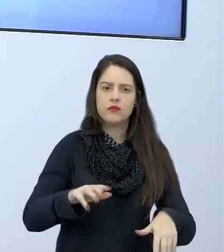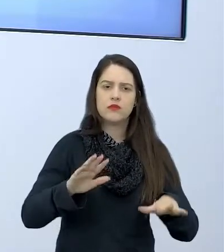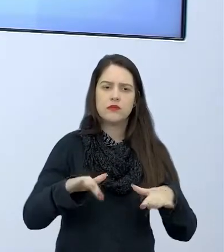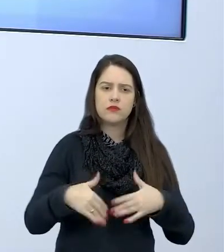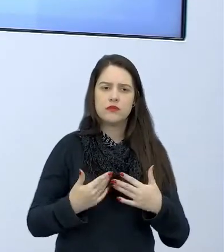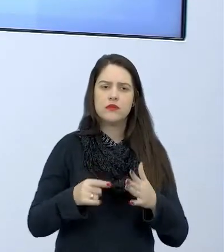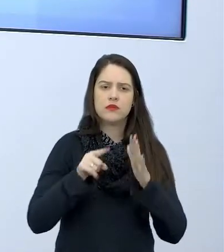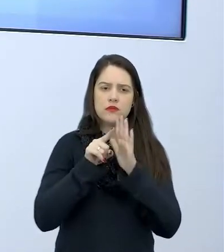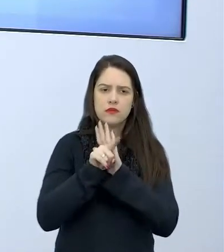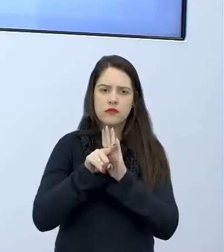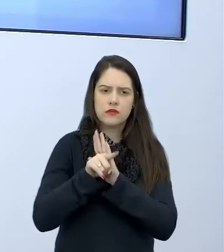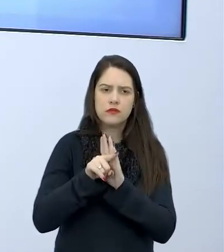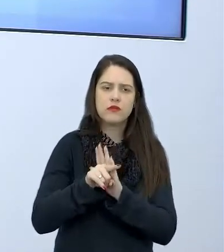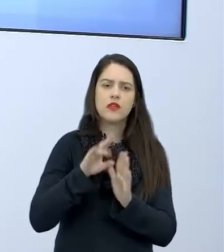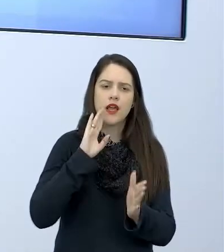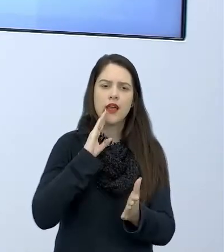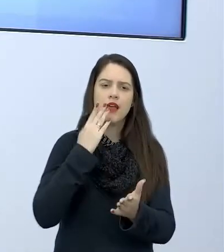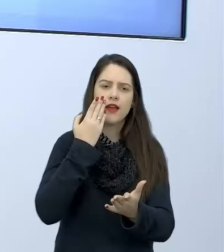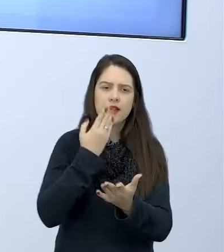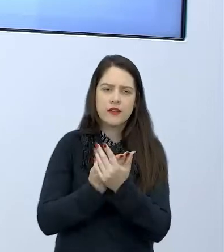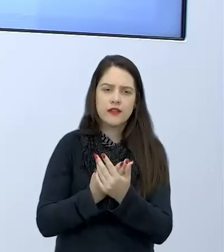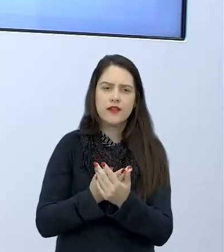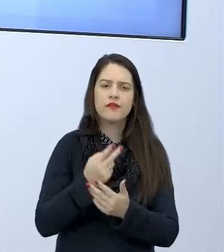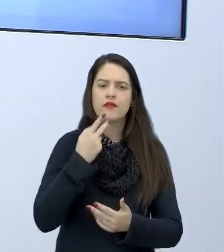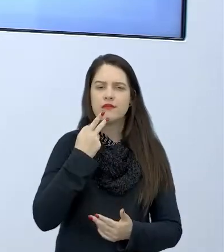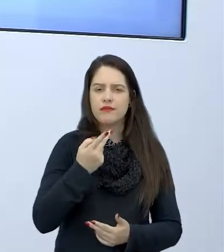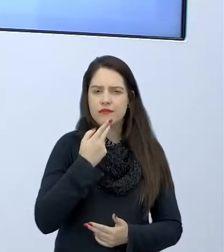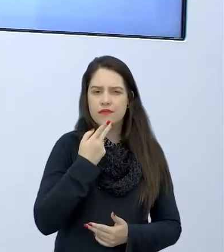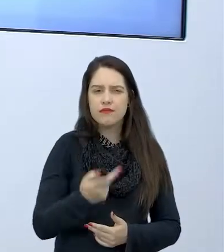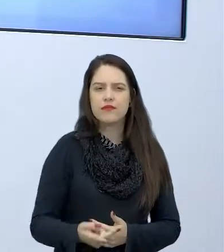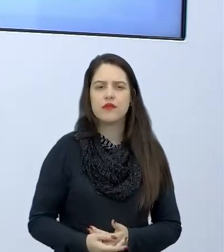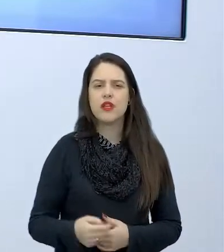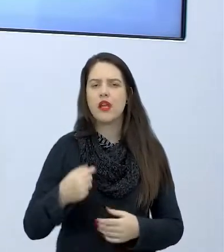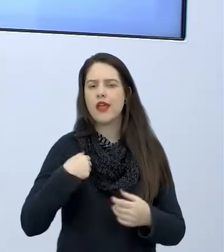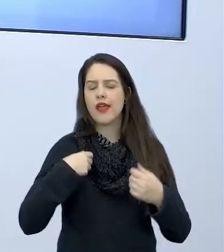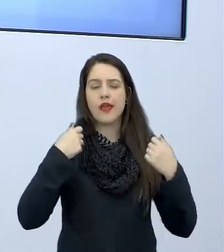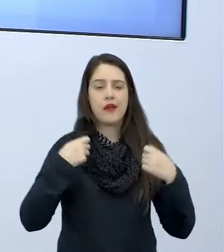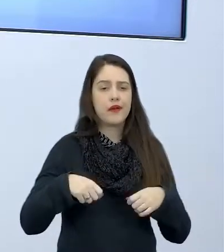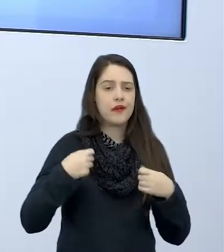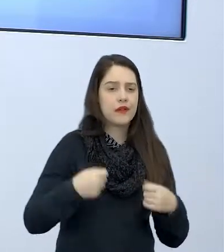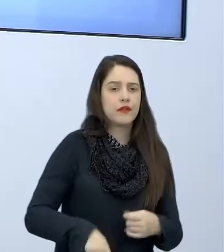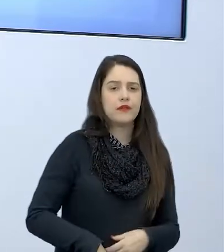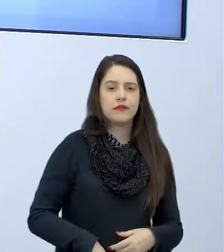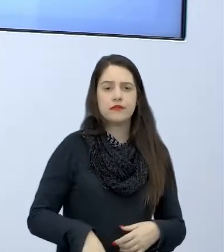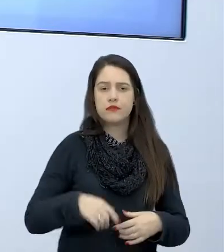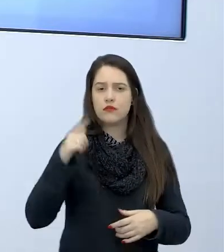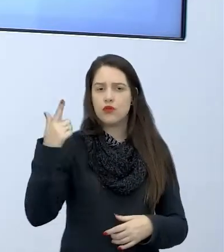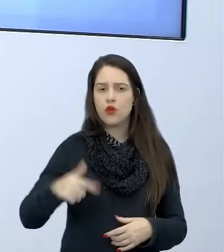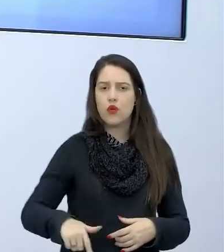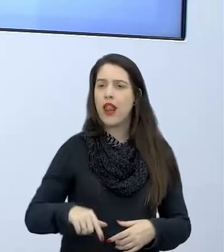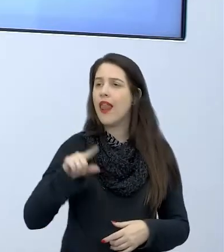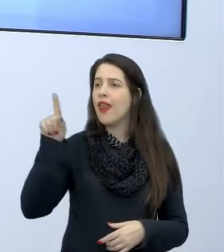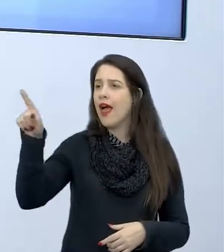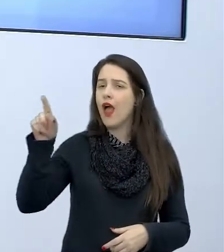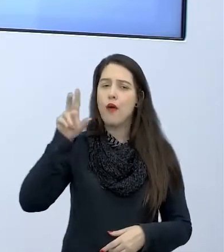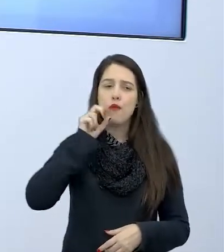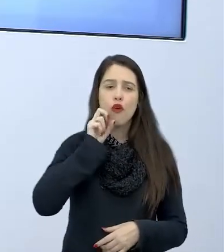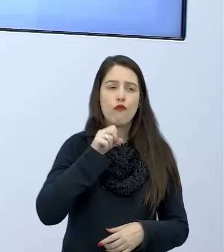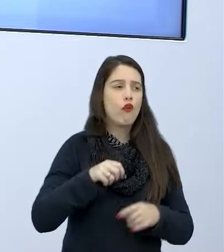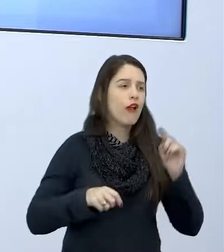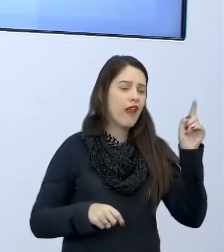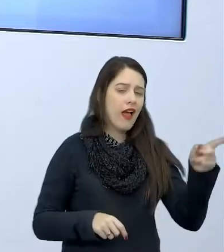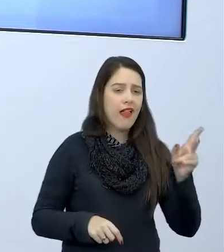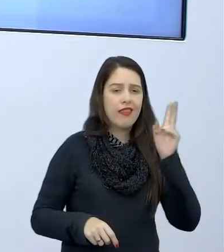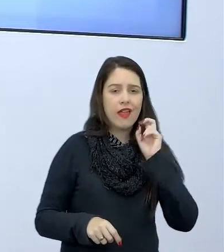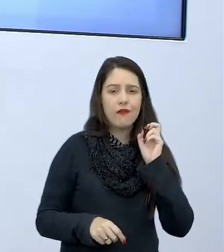vezes, por isso que eu citei as cantinas, porque muitas vezes você vai lá e ele fala, mas essa cantina quem fundou foi meu bisavô, foi meu avô, e